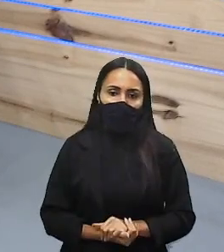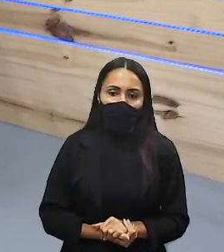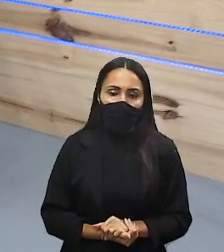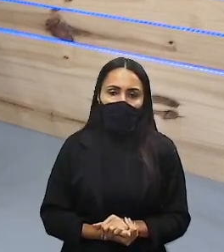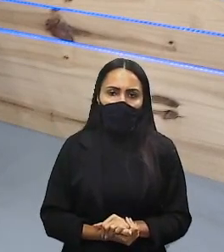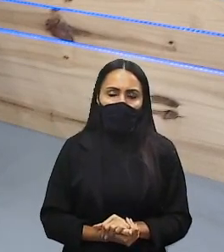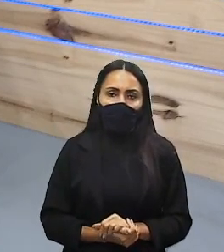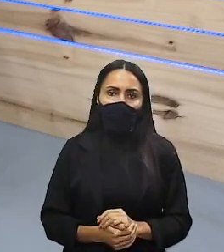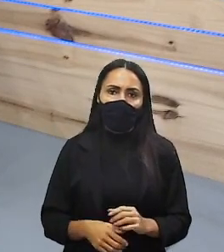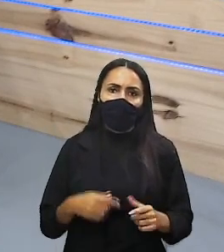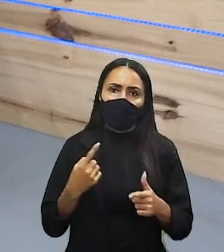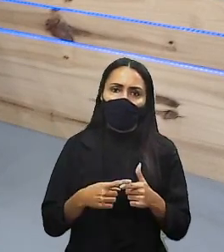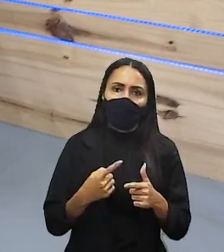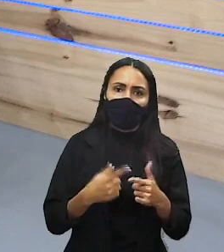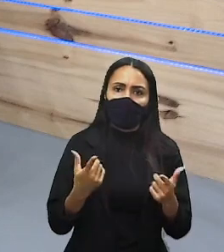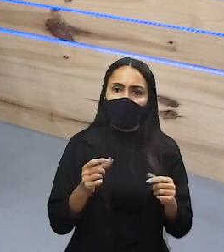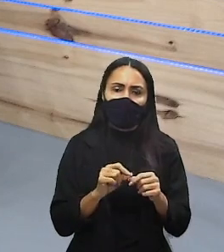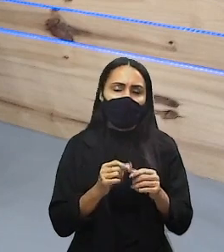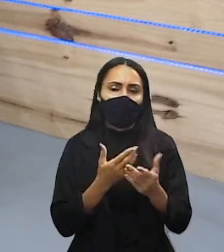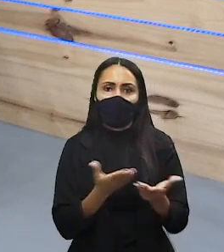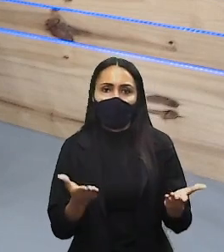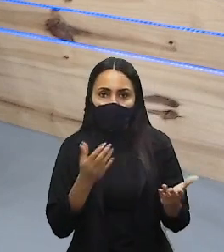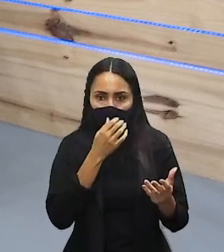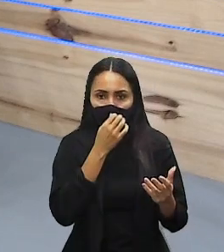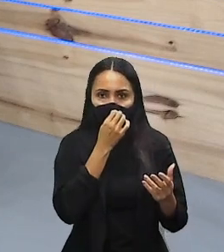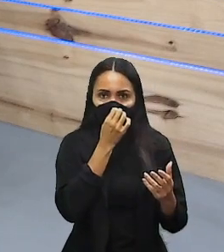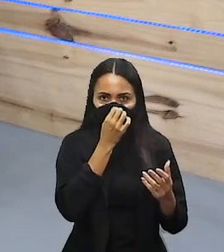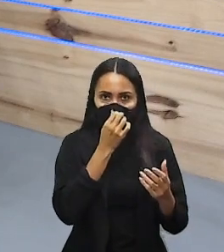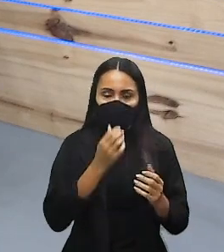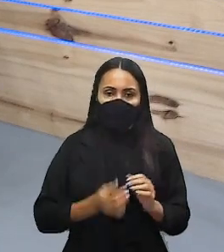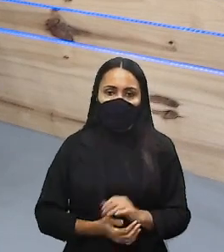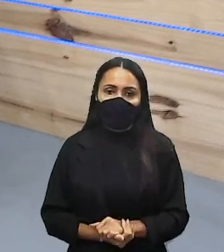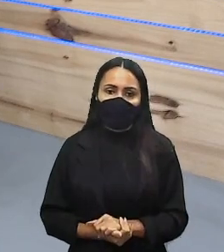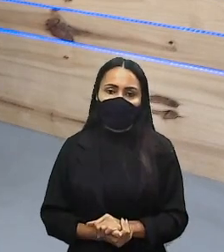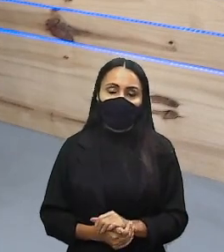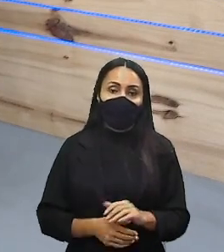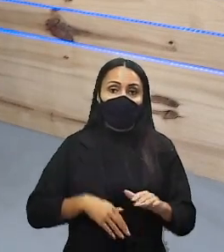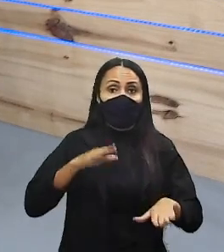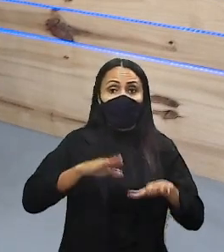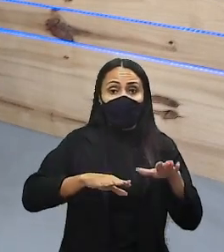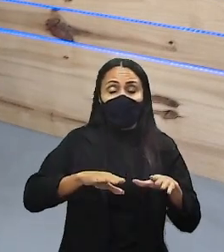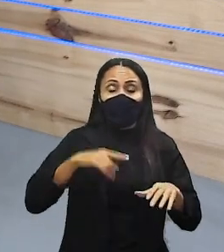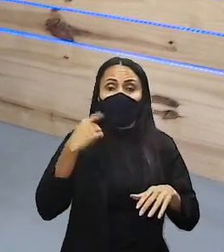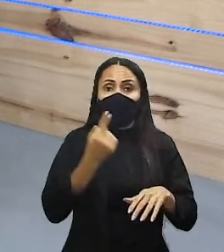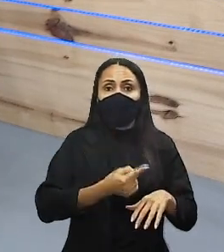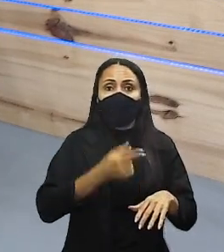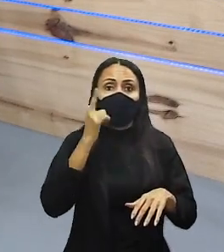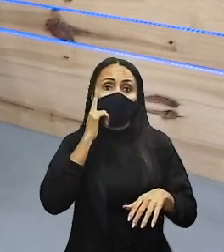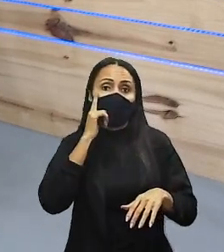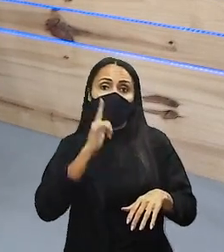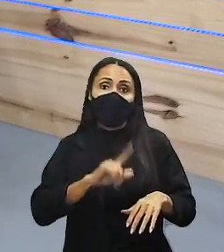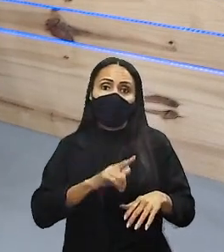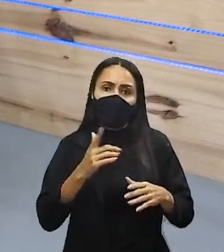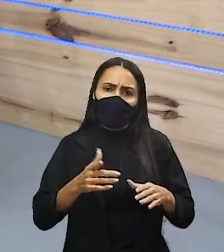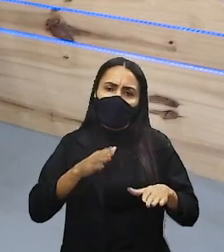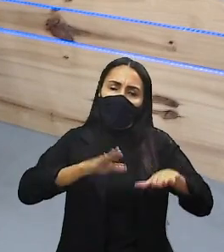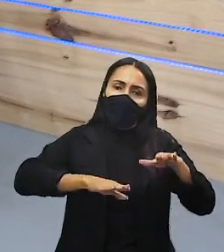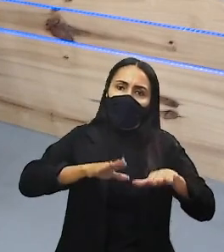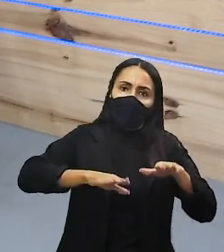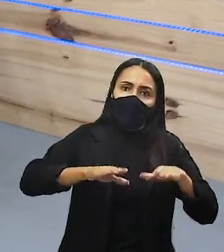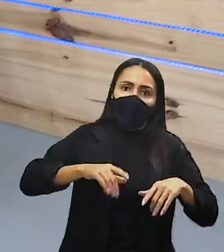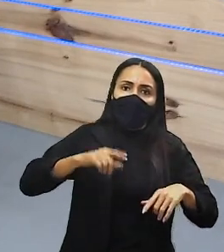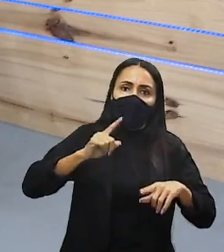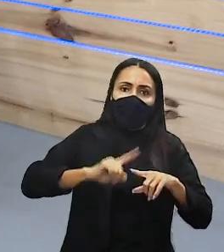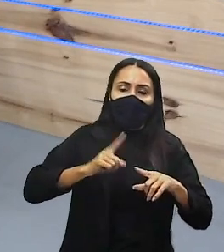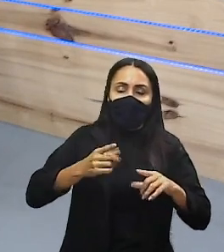que a pessoa está agindo daquela forma? Né? E aí, talvez a gente consiga equilibrar mais